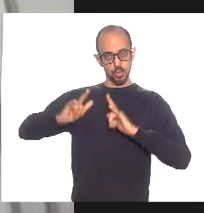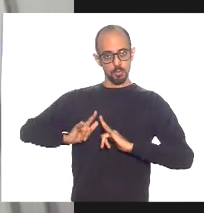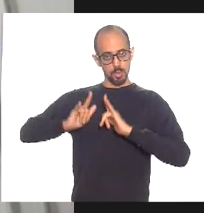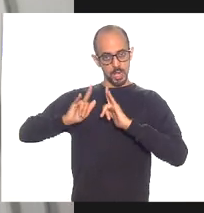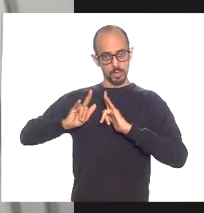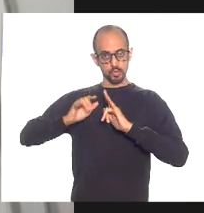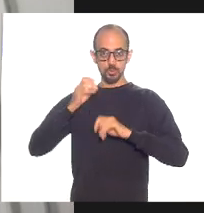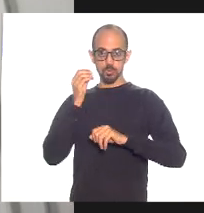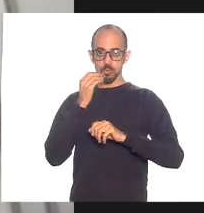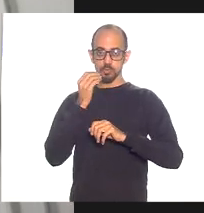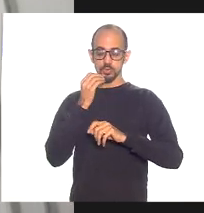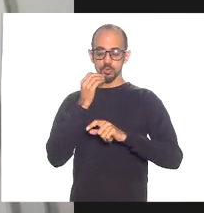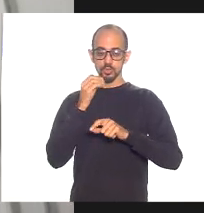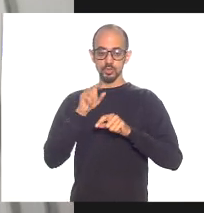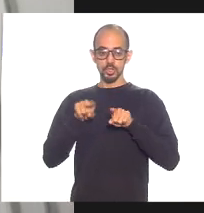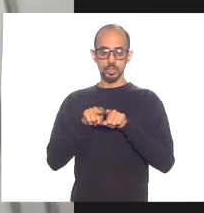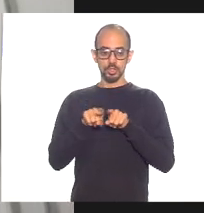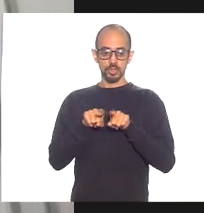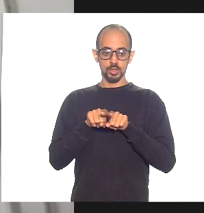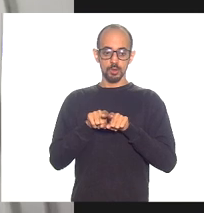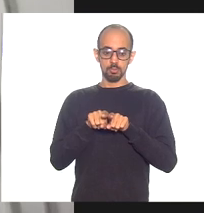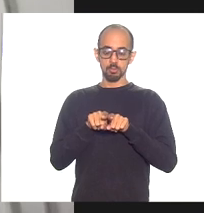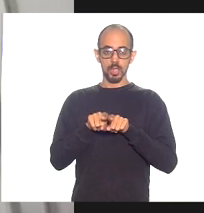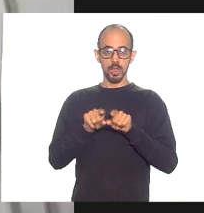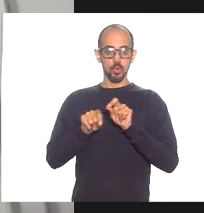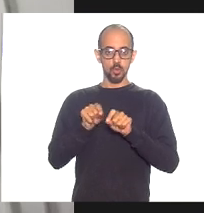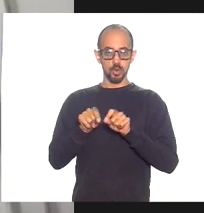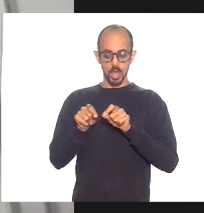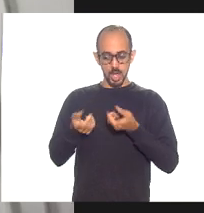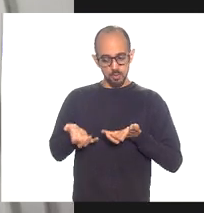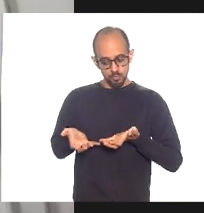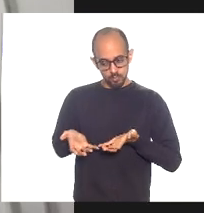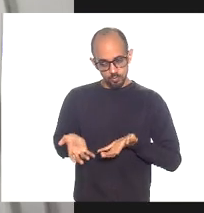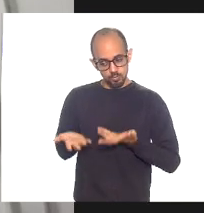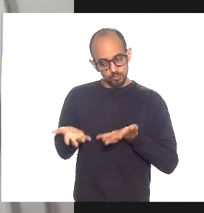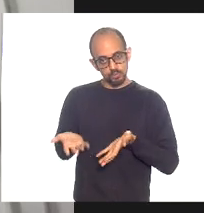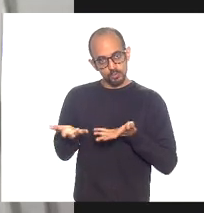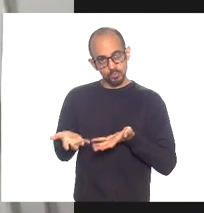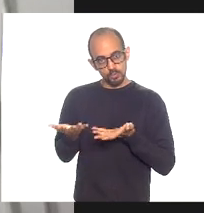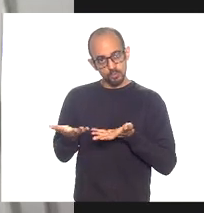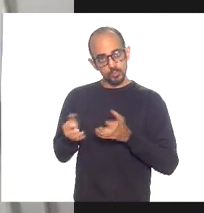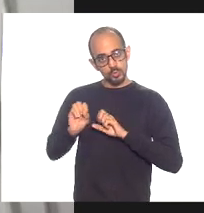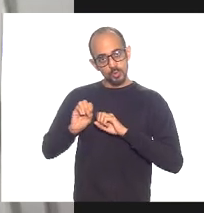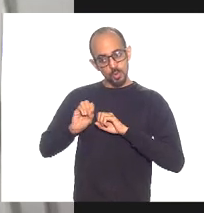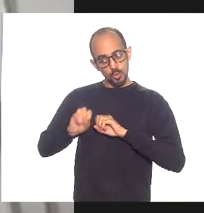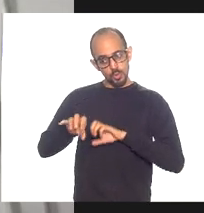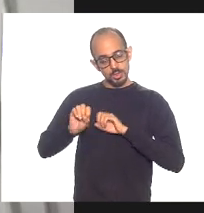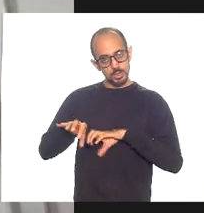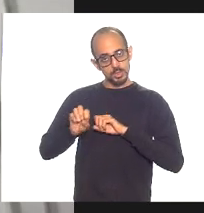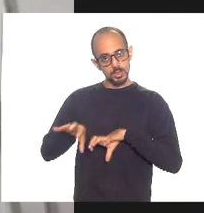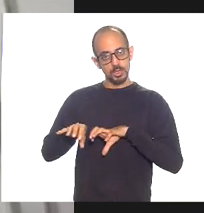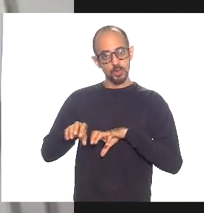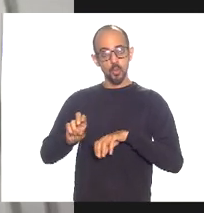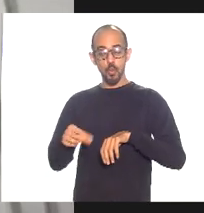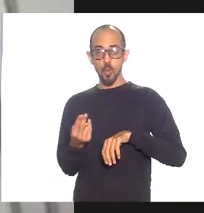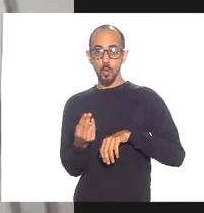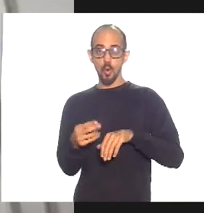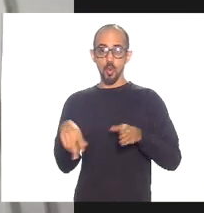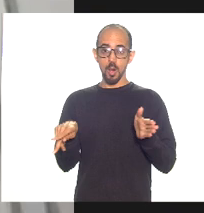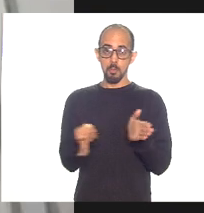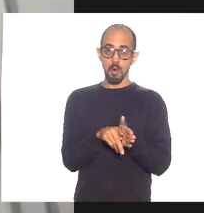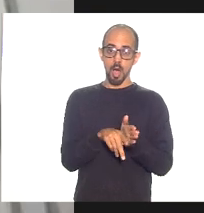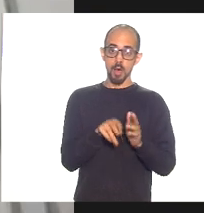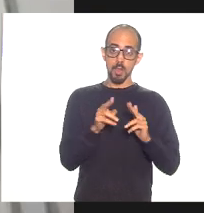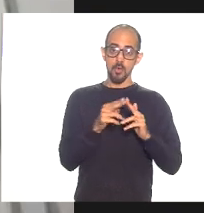sendo direcionado, inclusive, para potencializar, né, o ensino, seja da própria